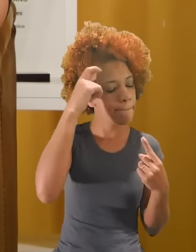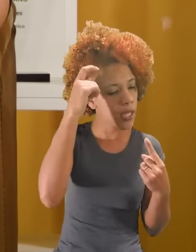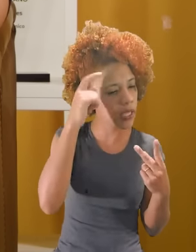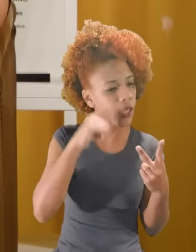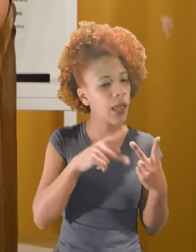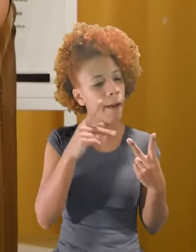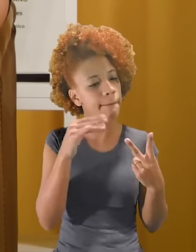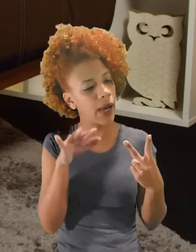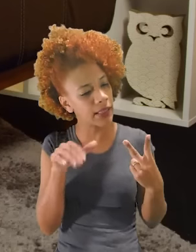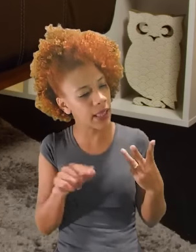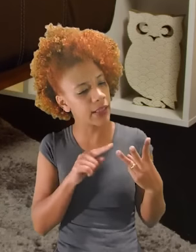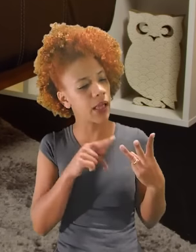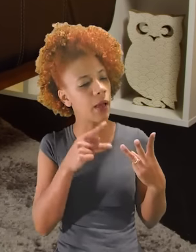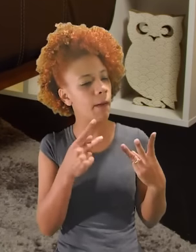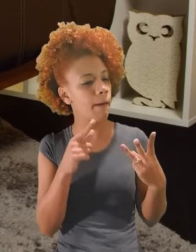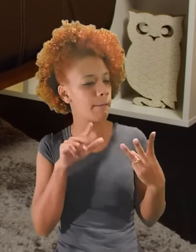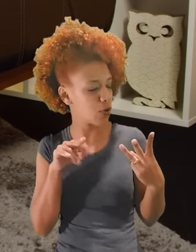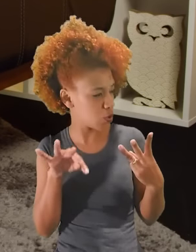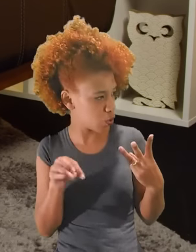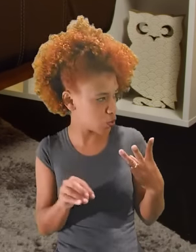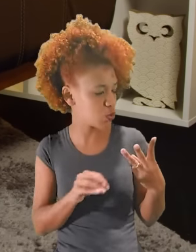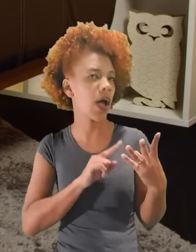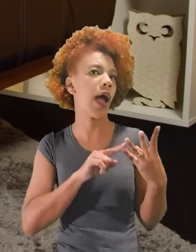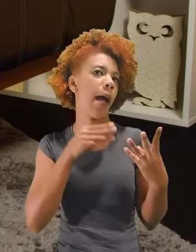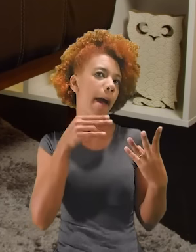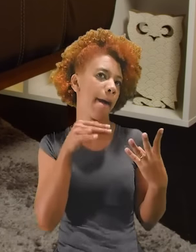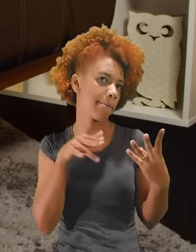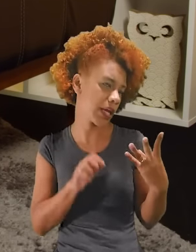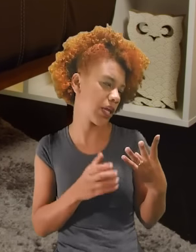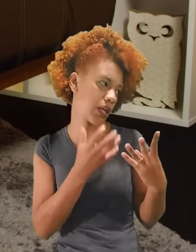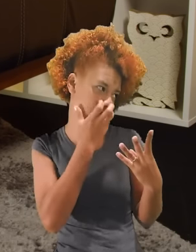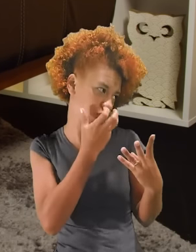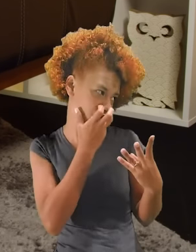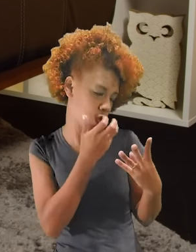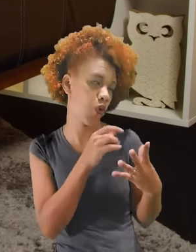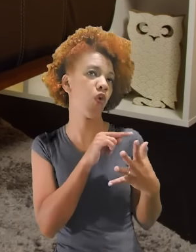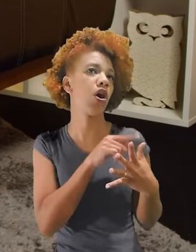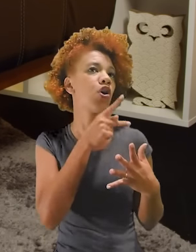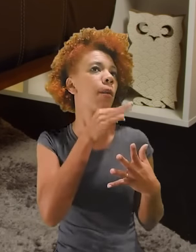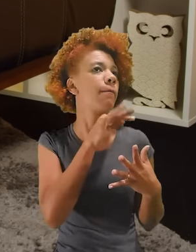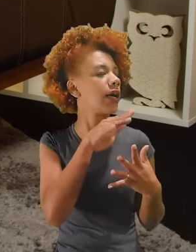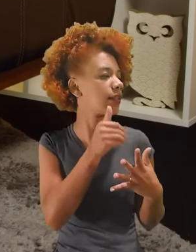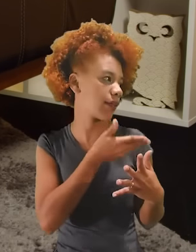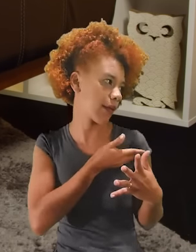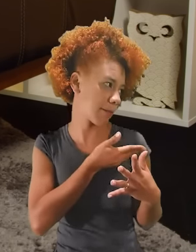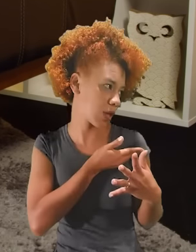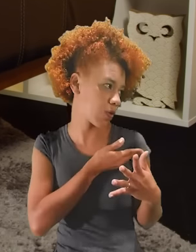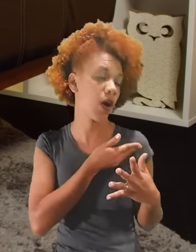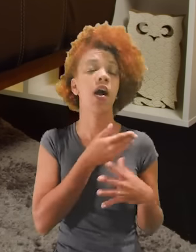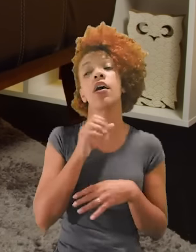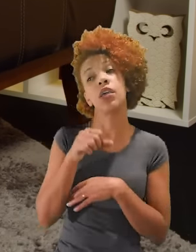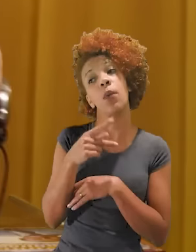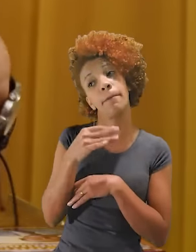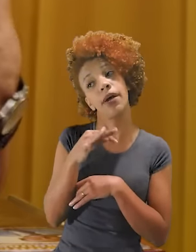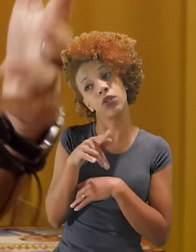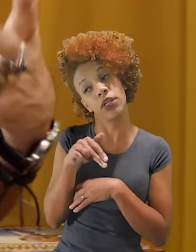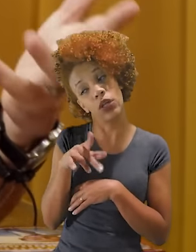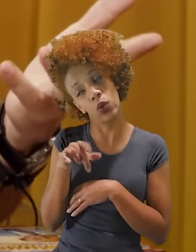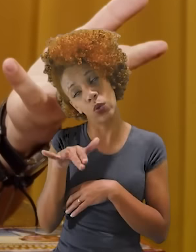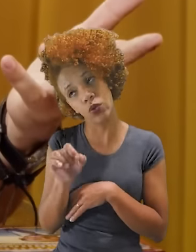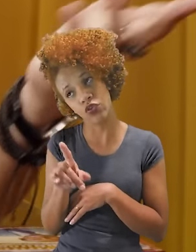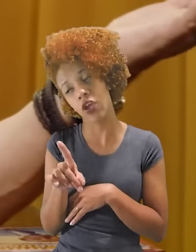Mickey, Pateta, Pluto. Mickey, que era a mulher dele, a Minnie. O Pluto, que era o cachorro. Isso aí. O Pateta, que era o amigo. Isso aí. E o Pato Donald. E o Pato Donald. E aí os